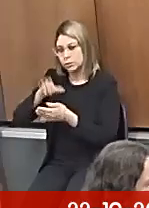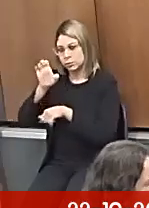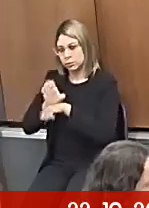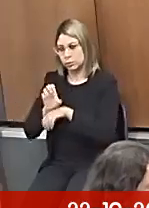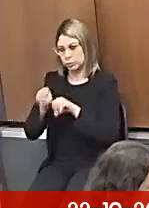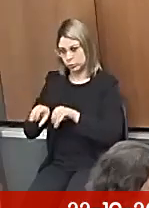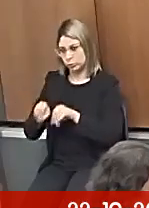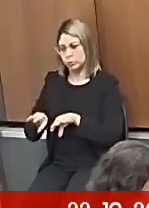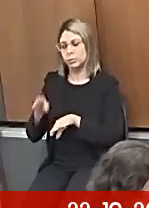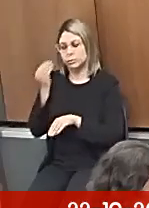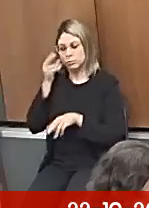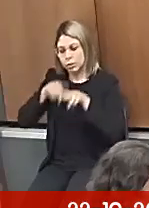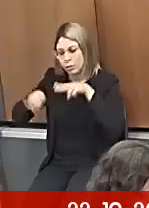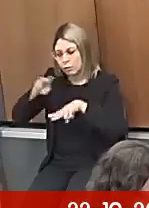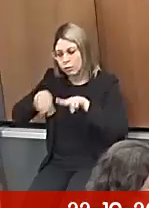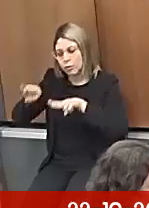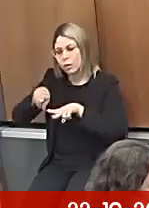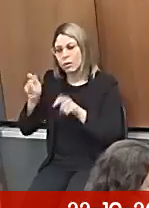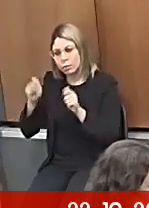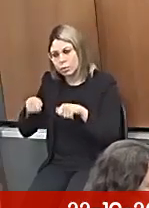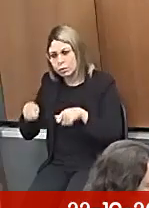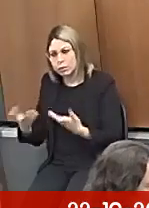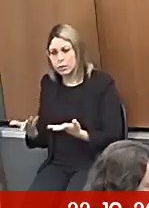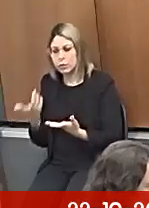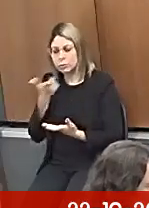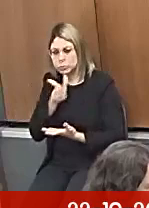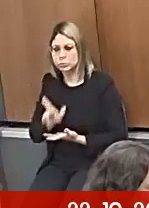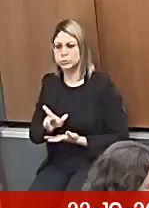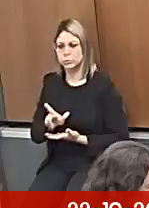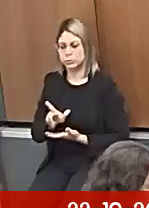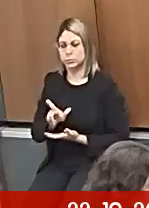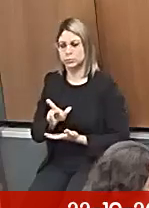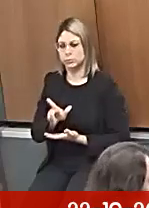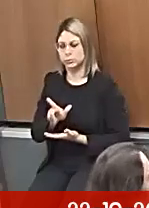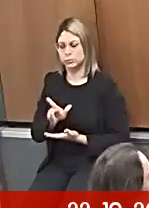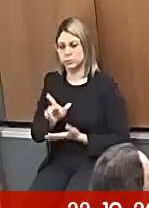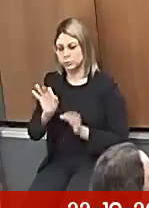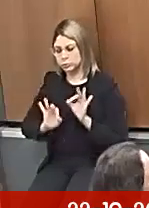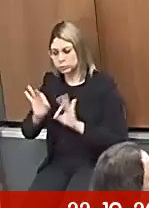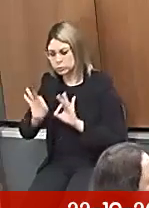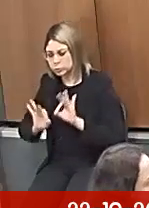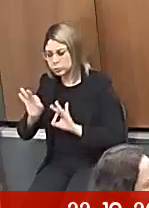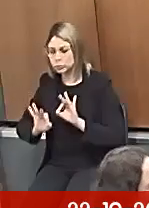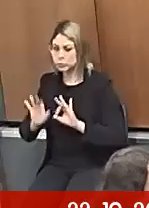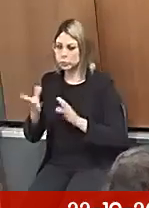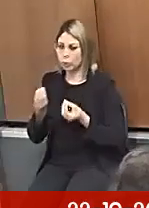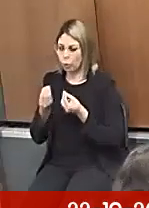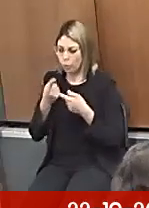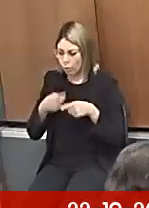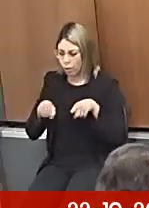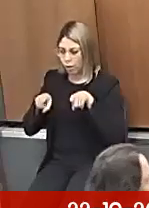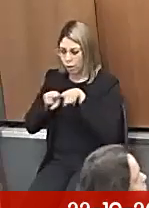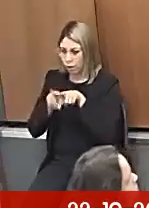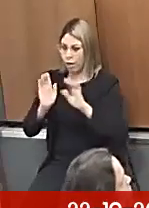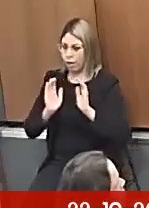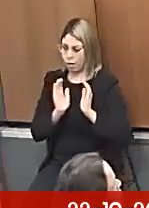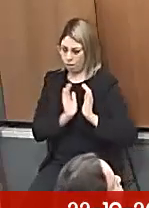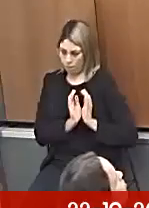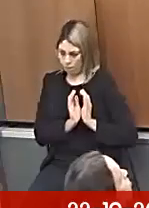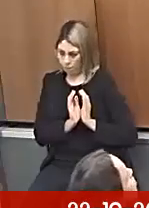no sentido de avaliar a possibilidade de estabelecer na elaboração, no modelo de parceria com as